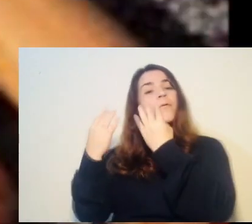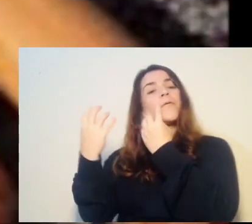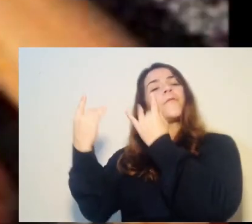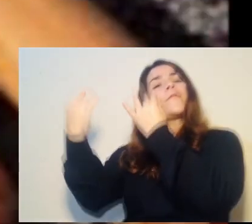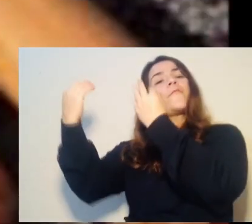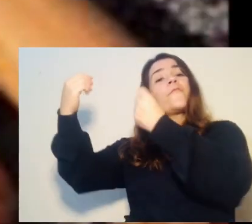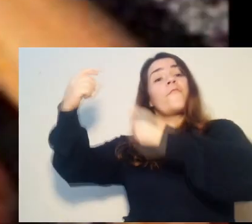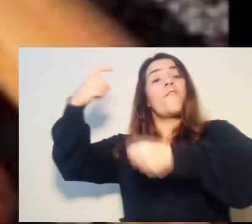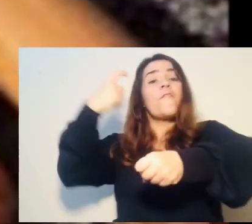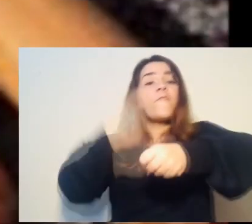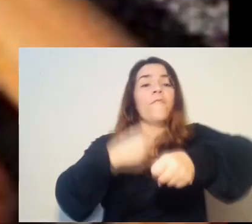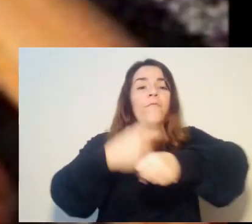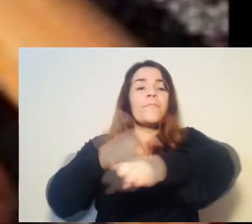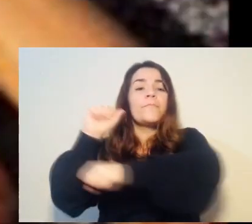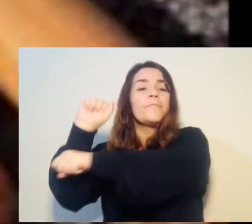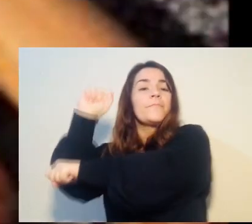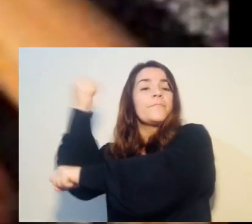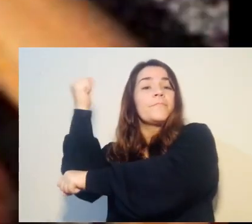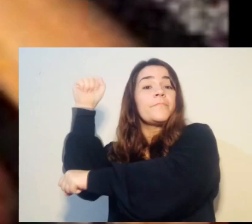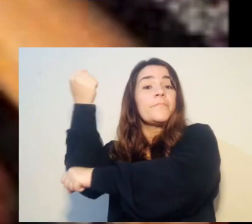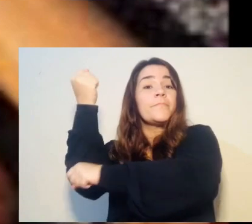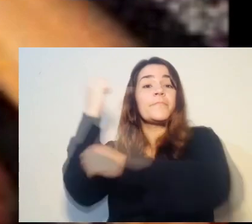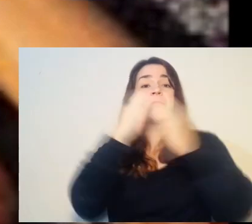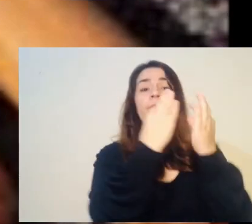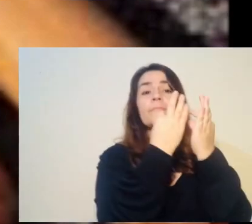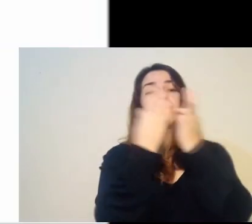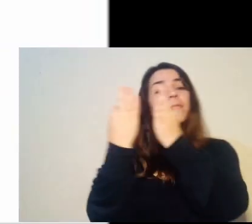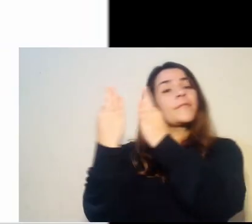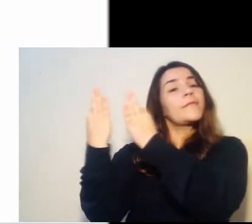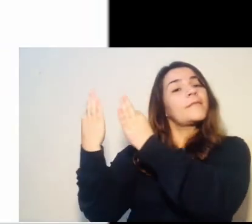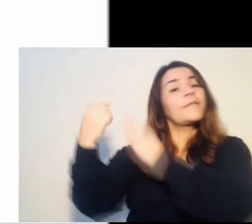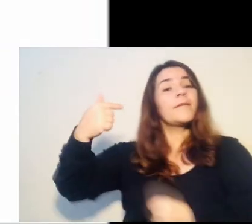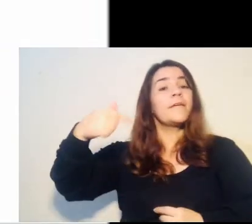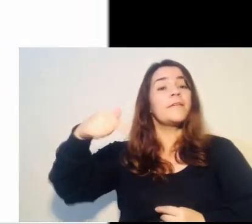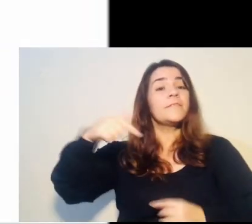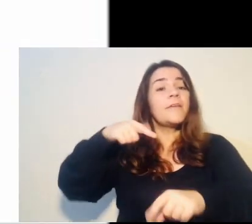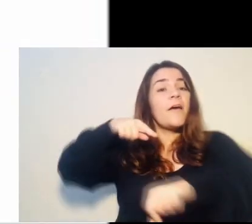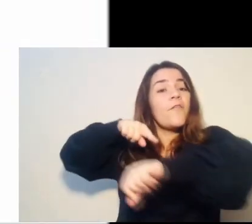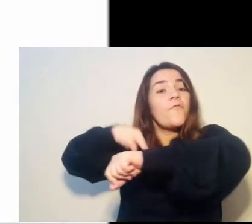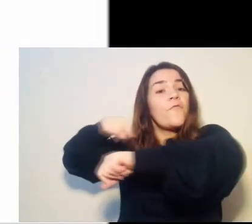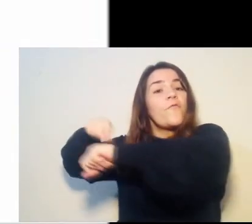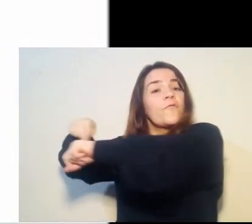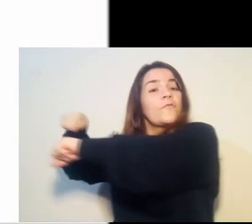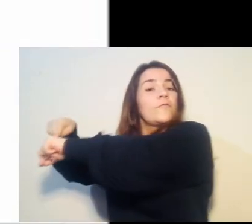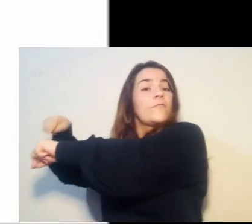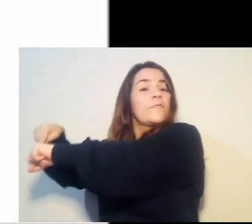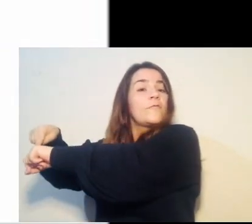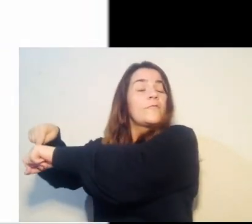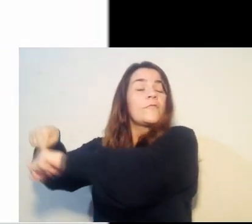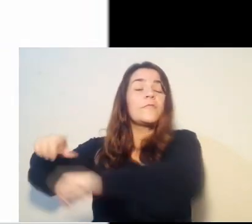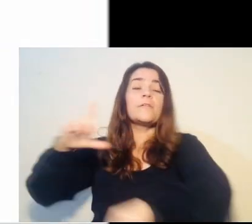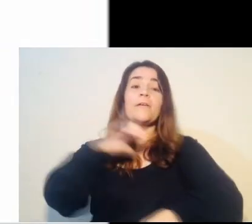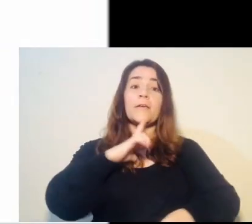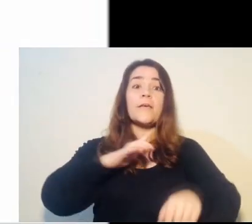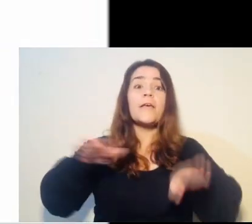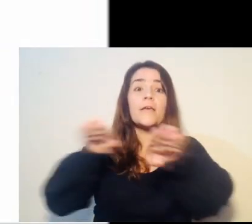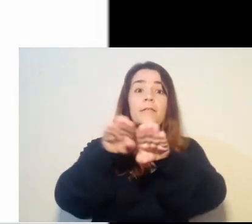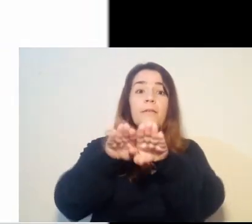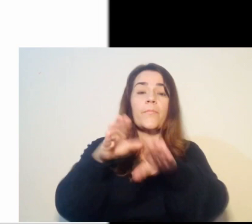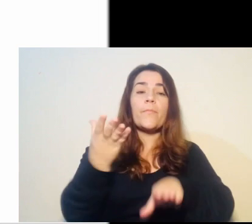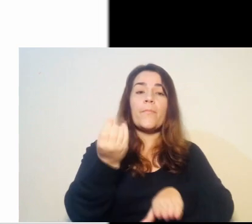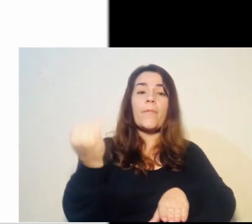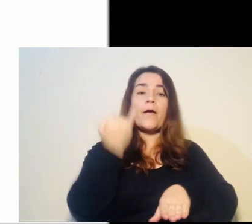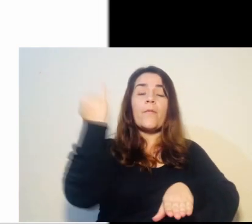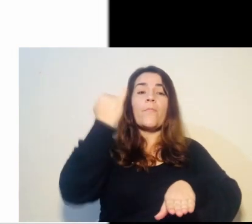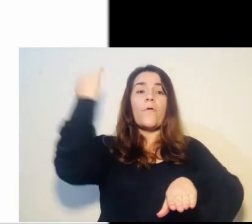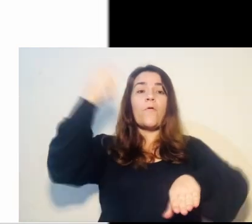uma flauta de madeira tocada na transversal e com 7 furos. O instrumento tem